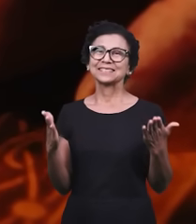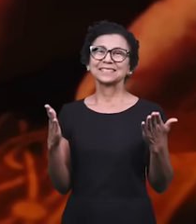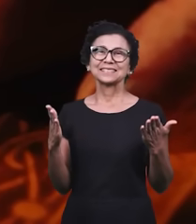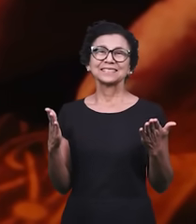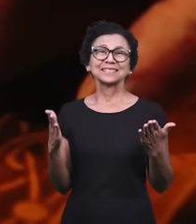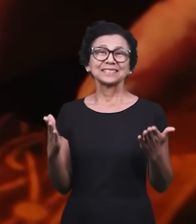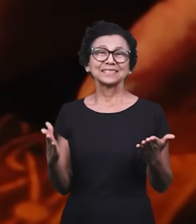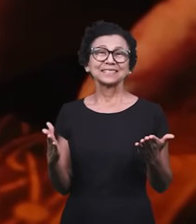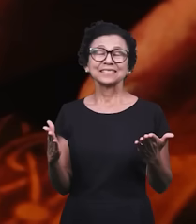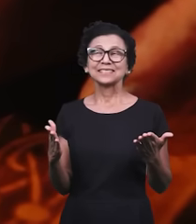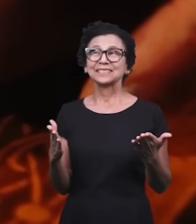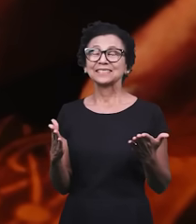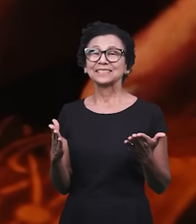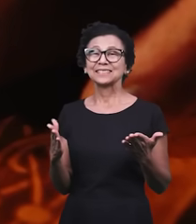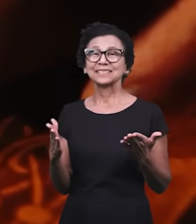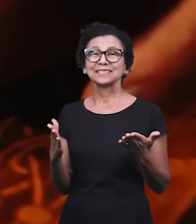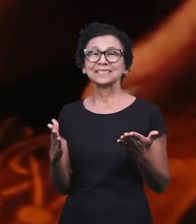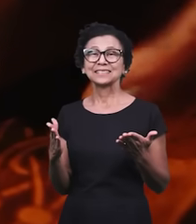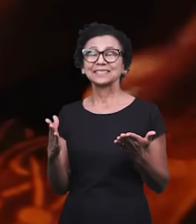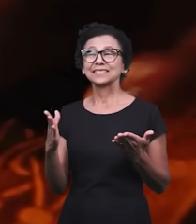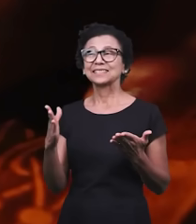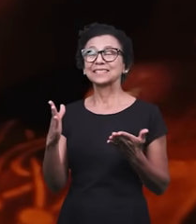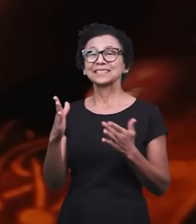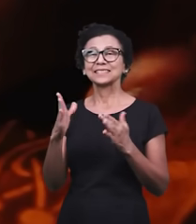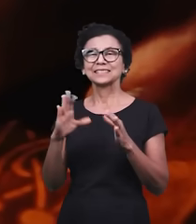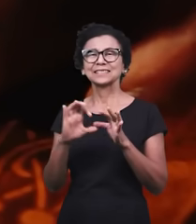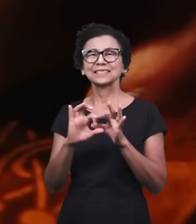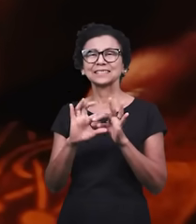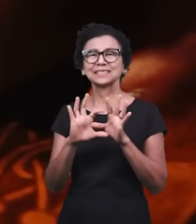coração e receba a